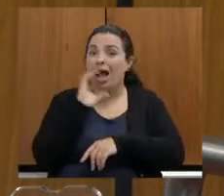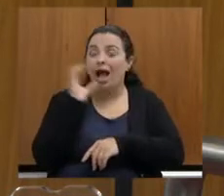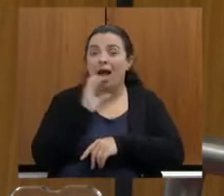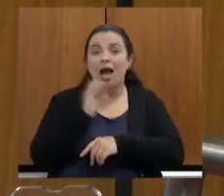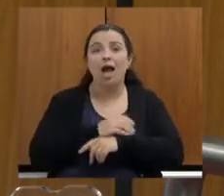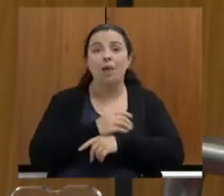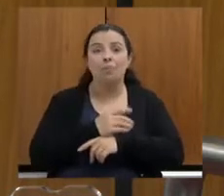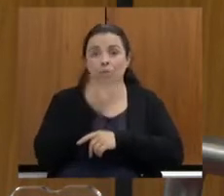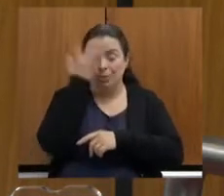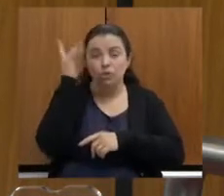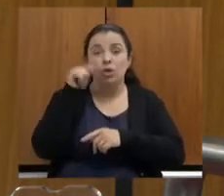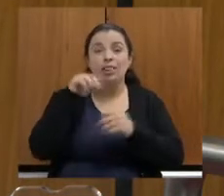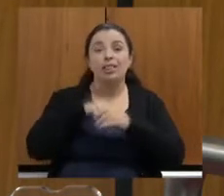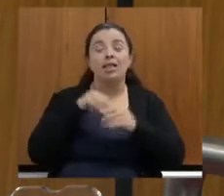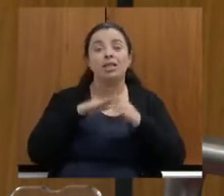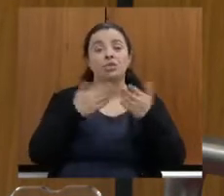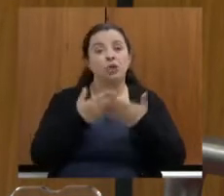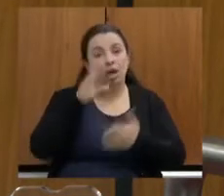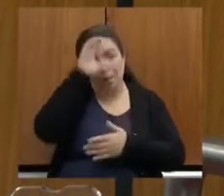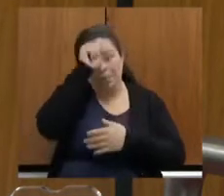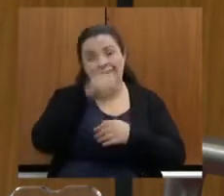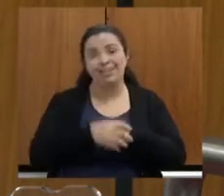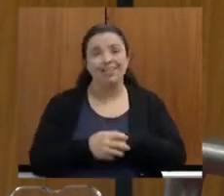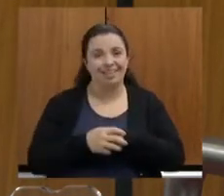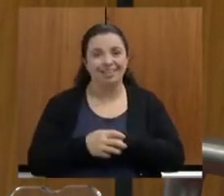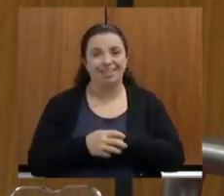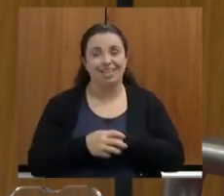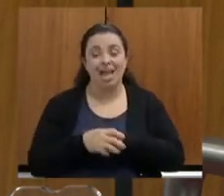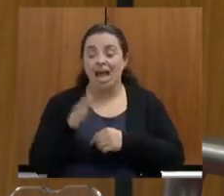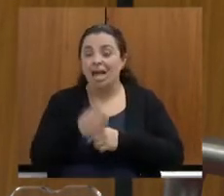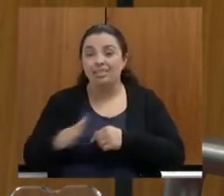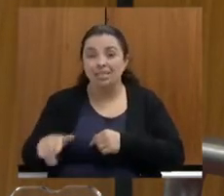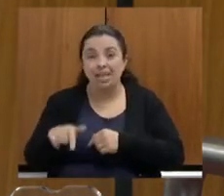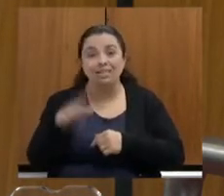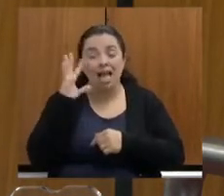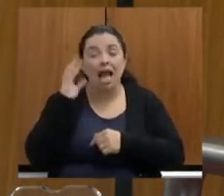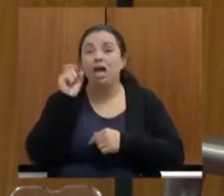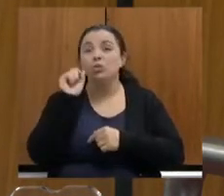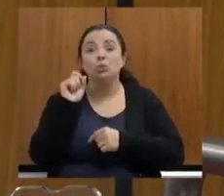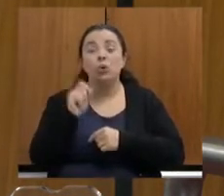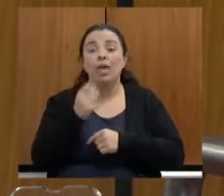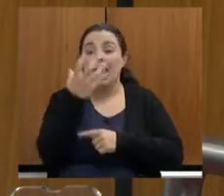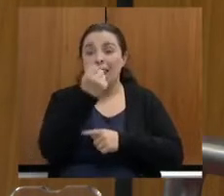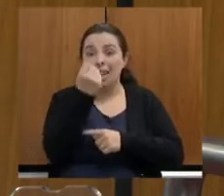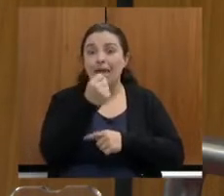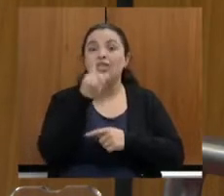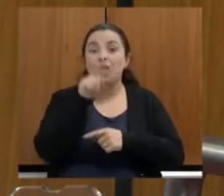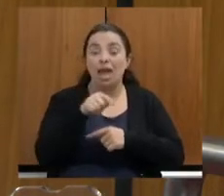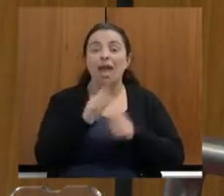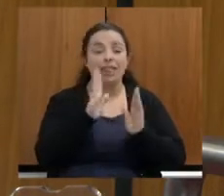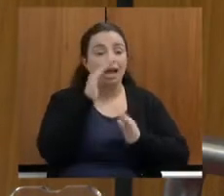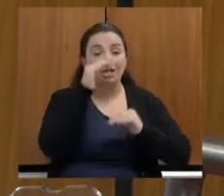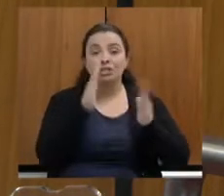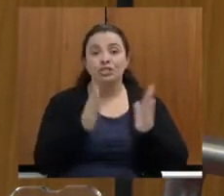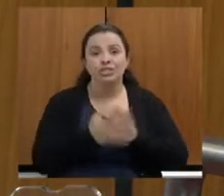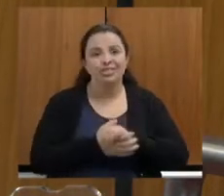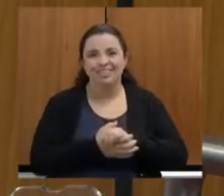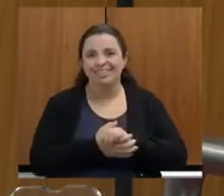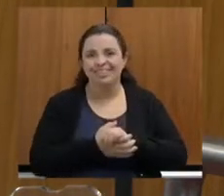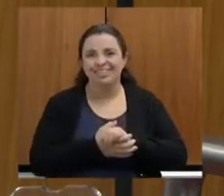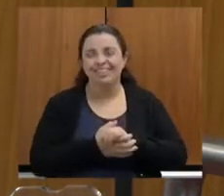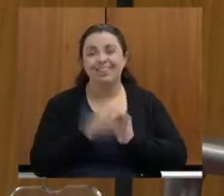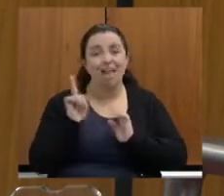terrível você ouvir de crianças que o leite vem da caixinha se você perguntar meu filho onde vem o leite da caixinha